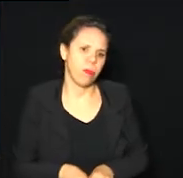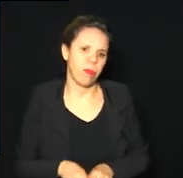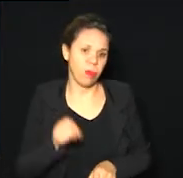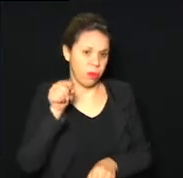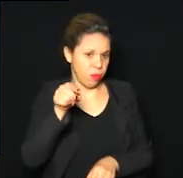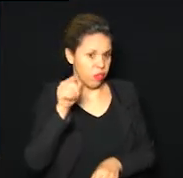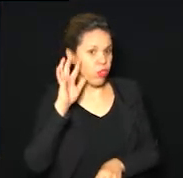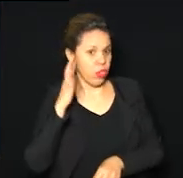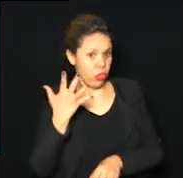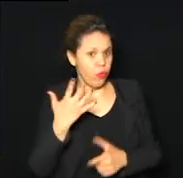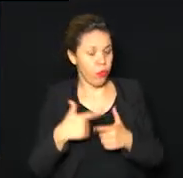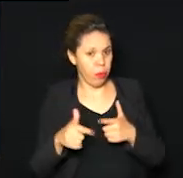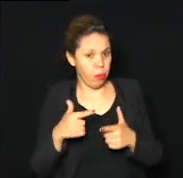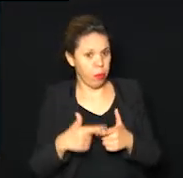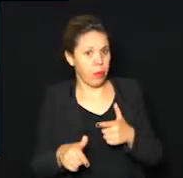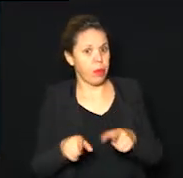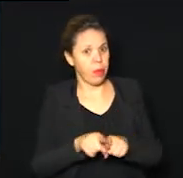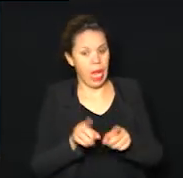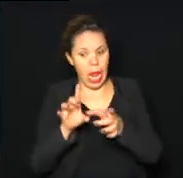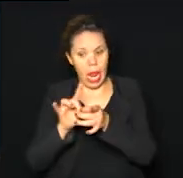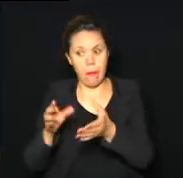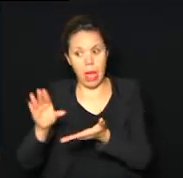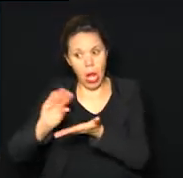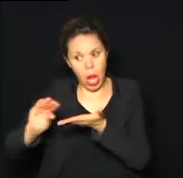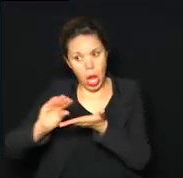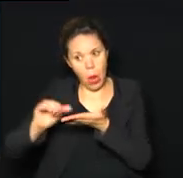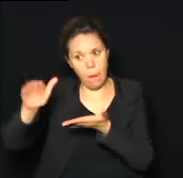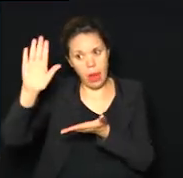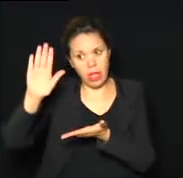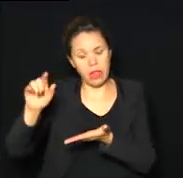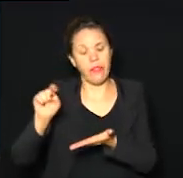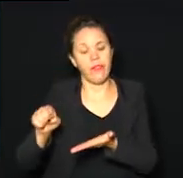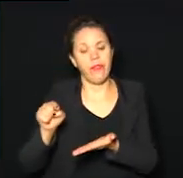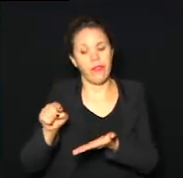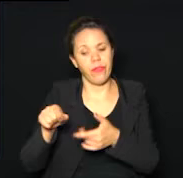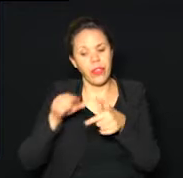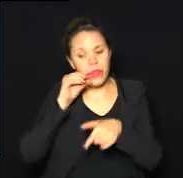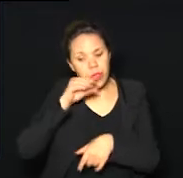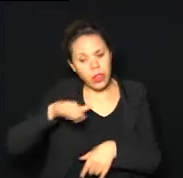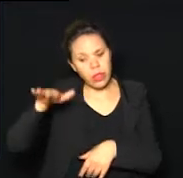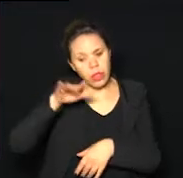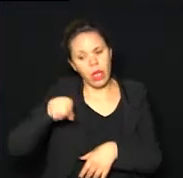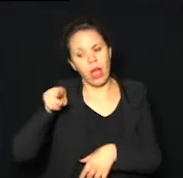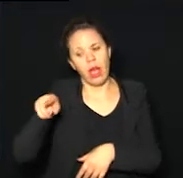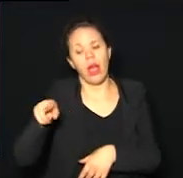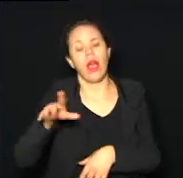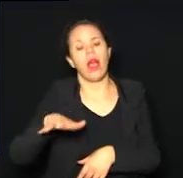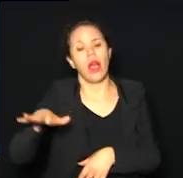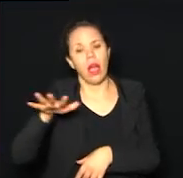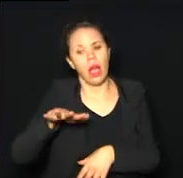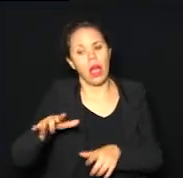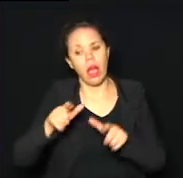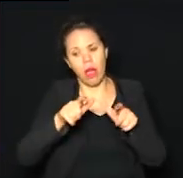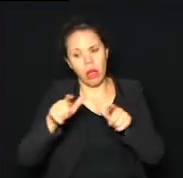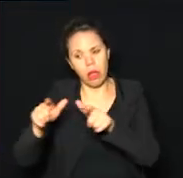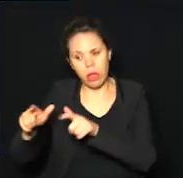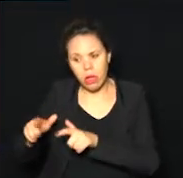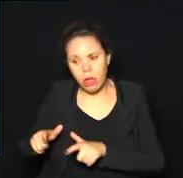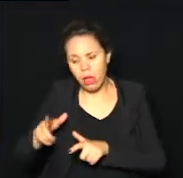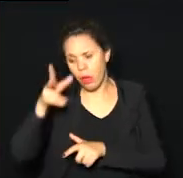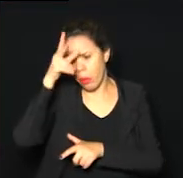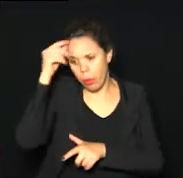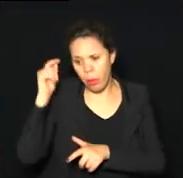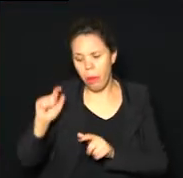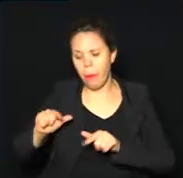você resolve o problema liberando mais verba para que esses trabalhadores e para que esses espaços públicos